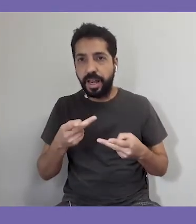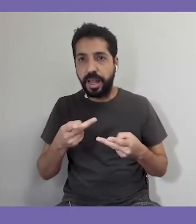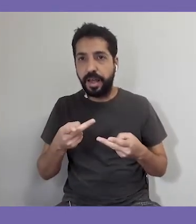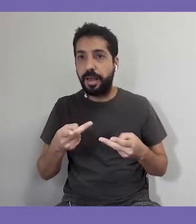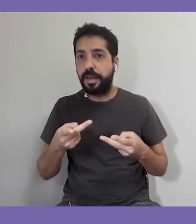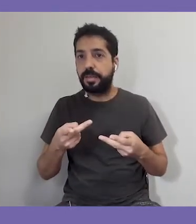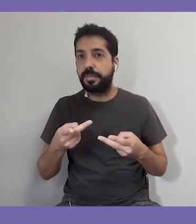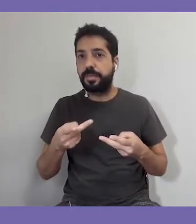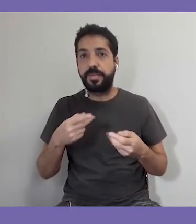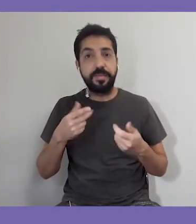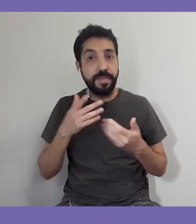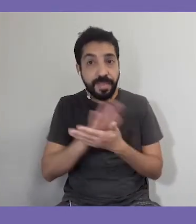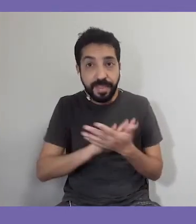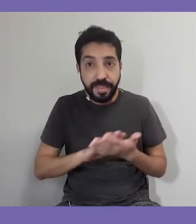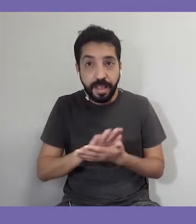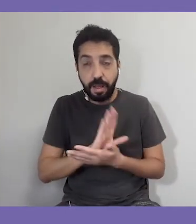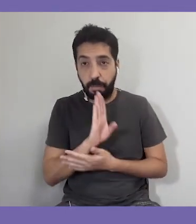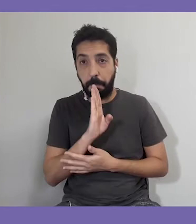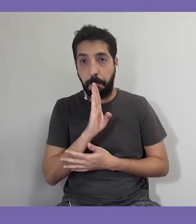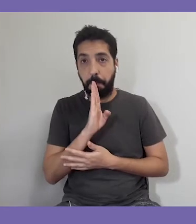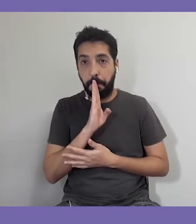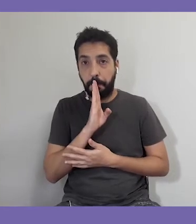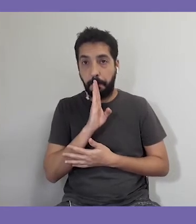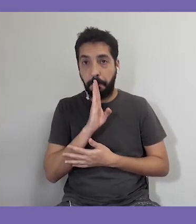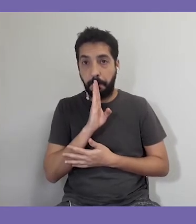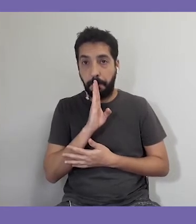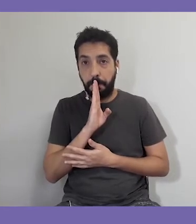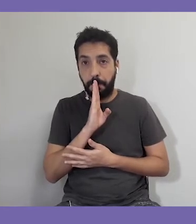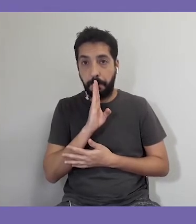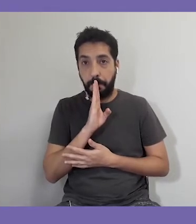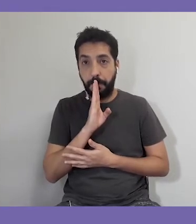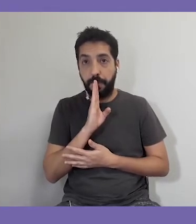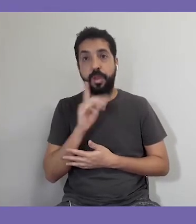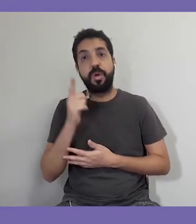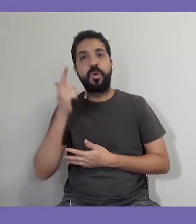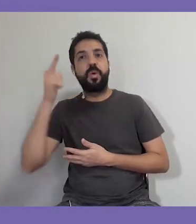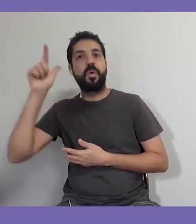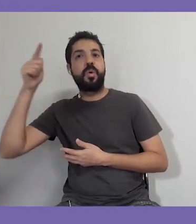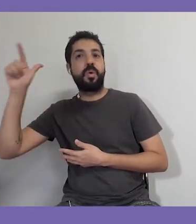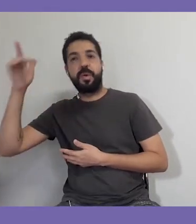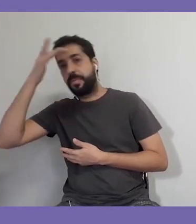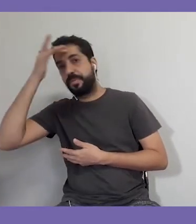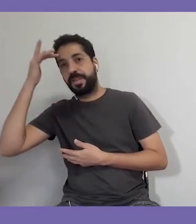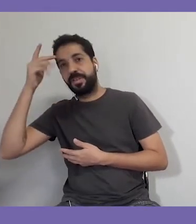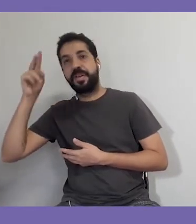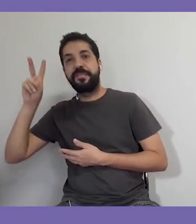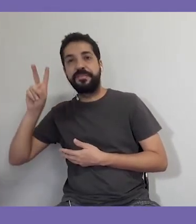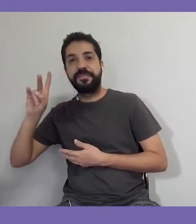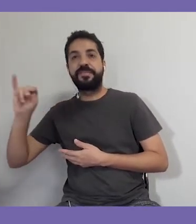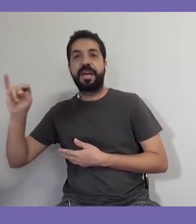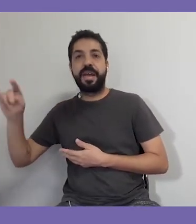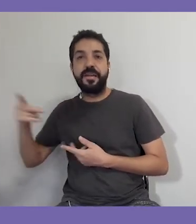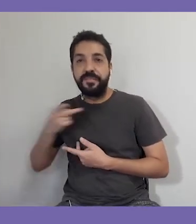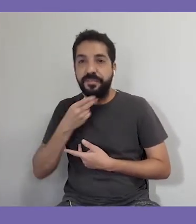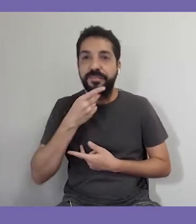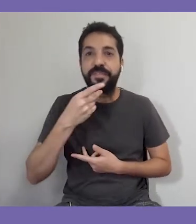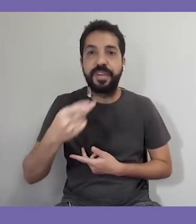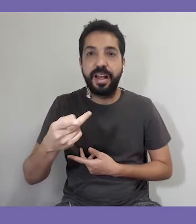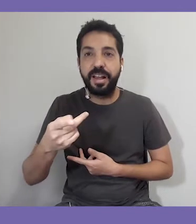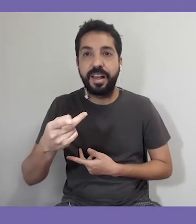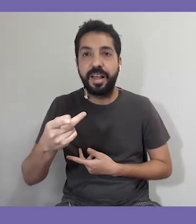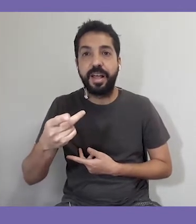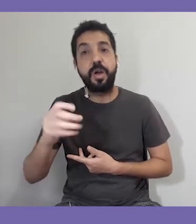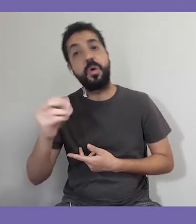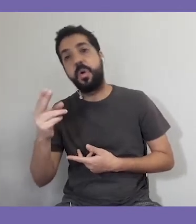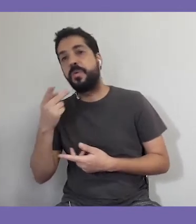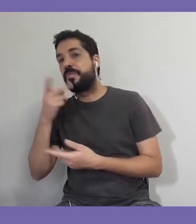falasse do que me é caro, do que me rodeia, outras pessoas iriam falar, não iriam falar,